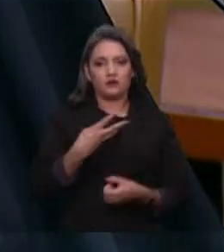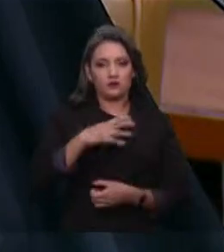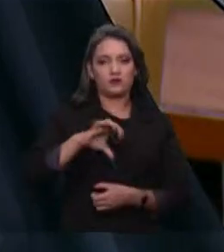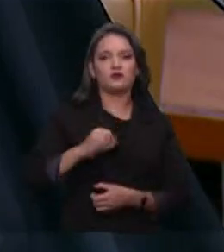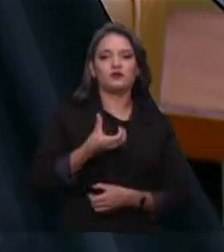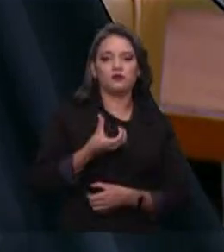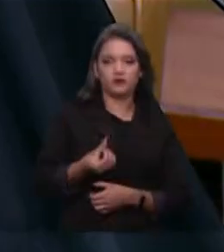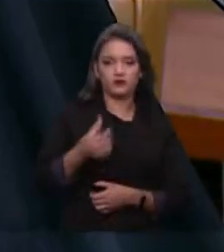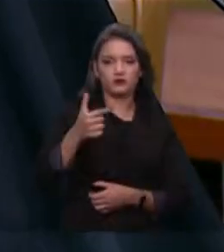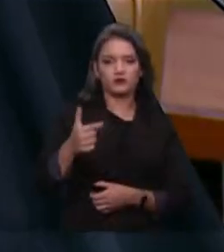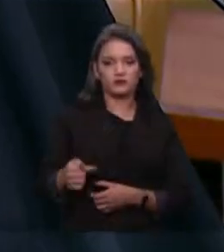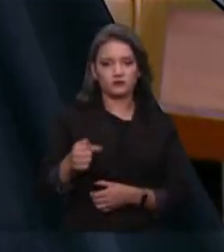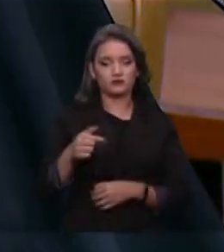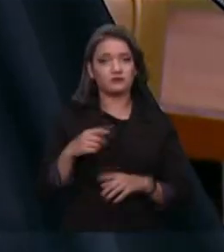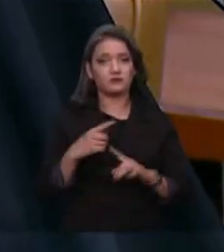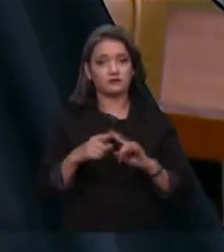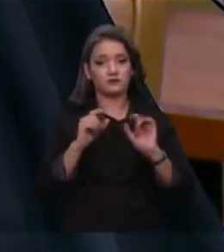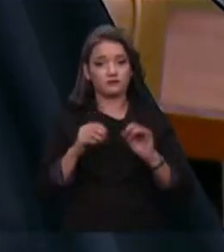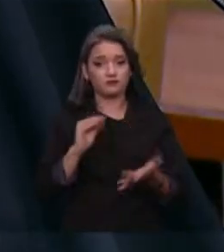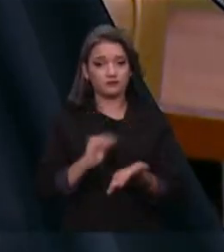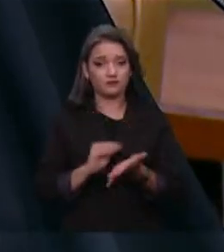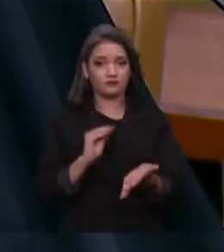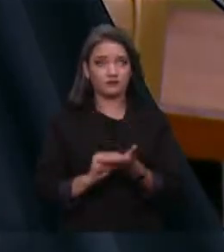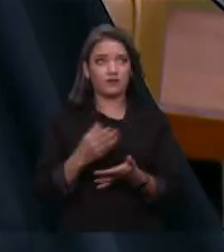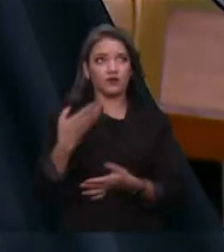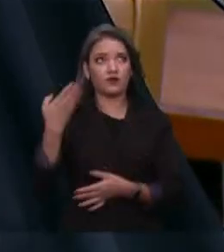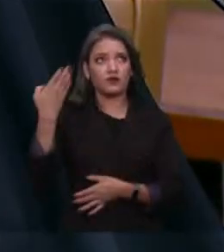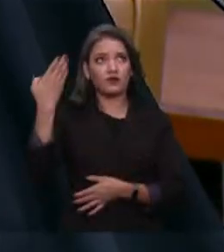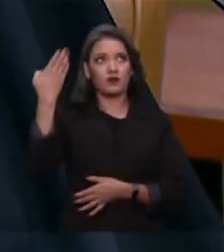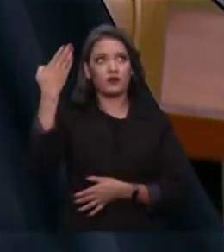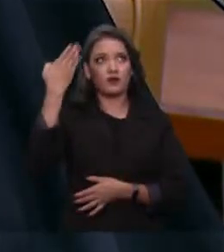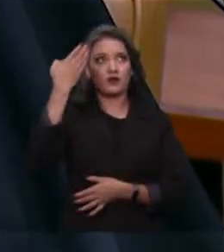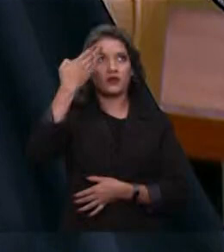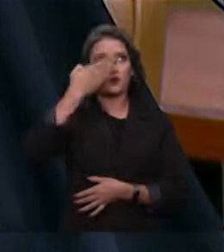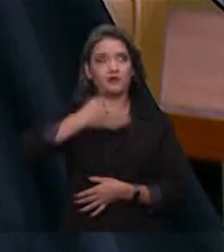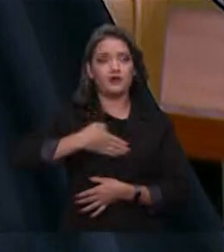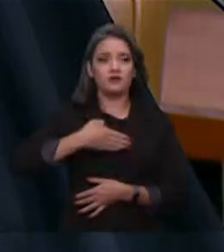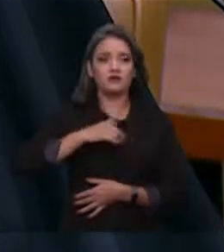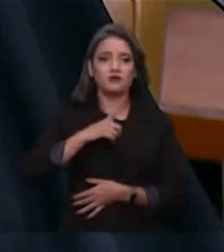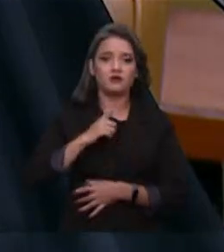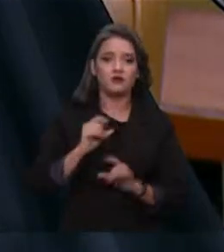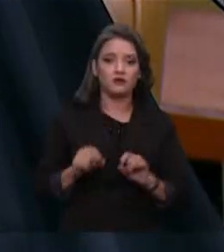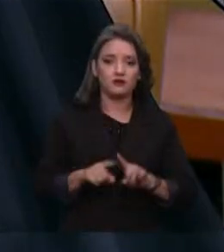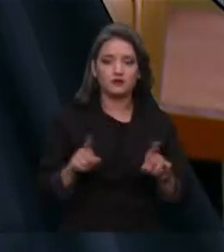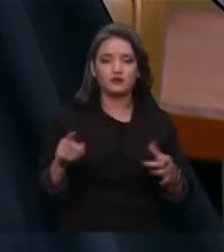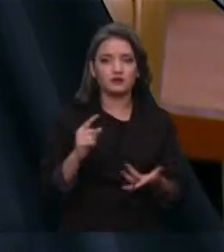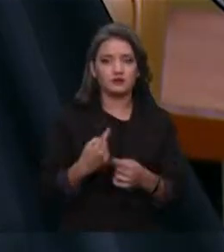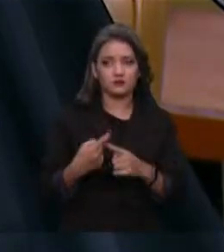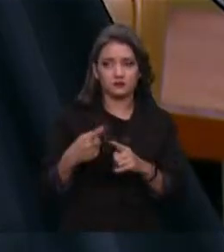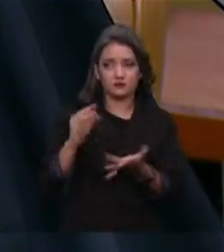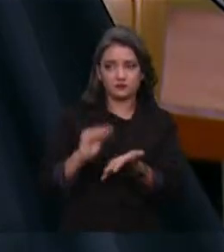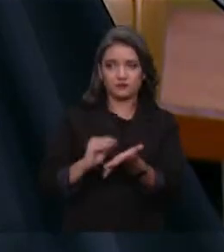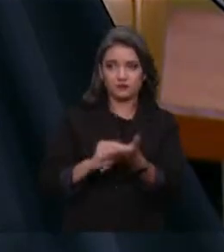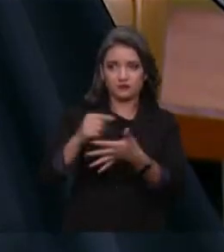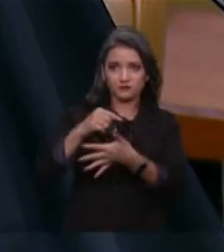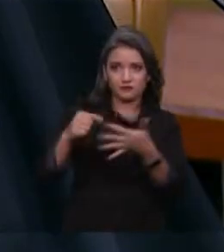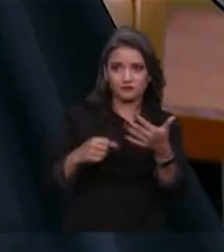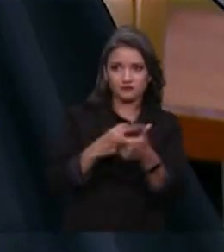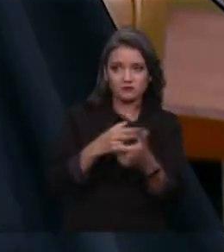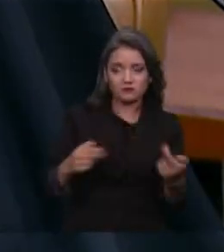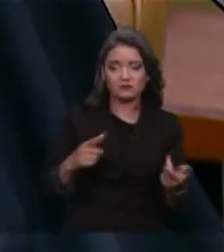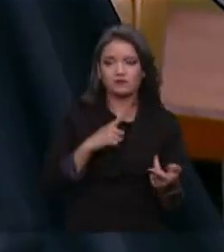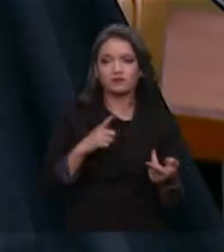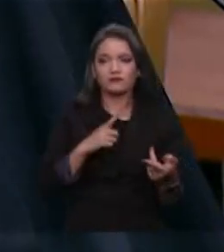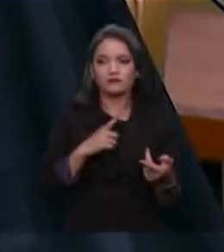Processo Penal, em razão da ausência de provas suficientes para a condenação, notadamente diante da inexistência de elementos de convicção que corroborassem